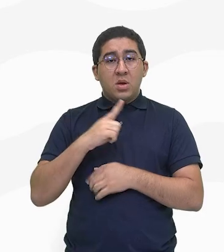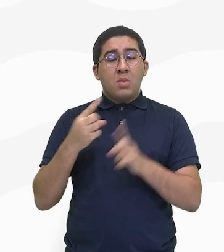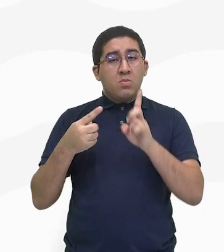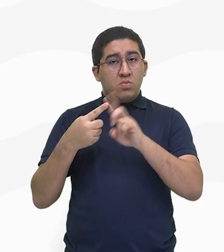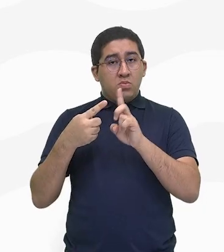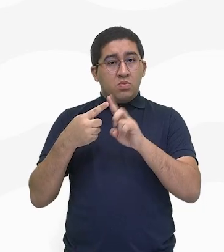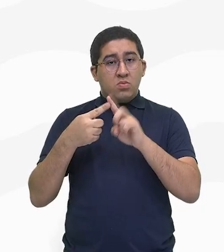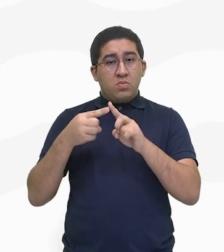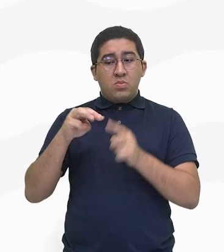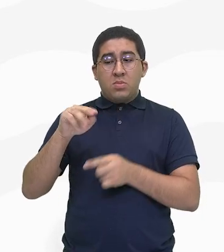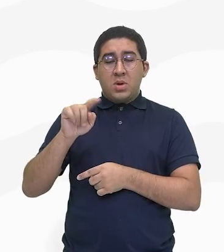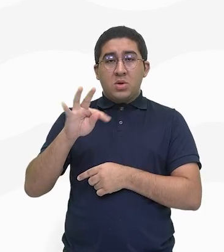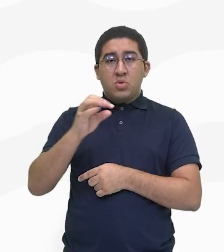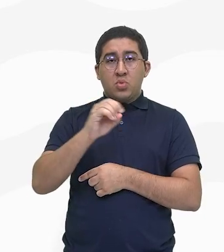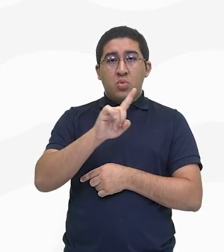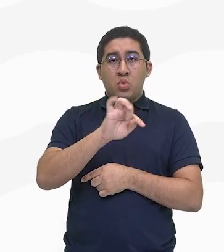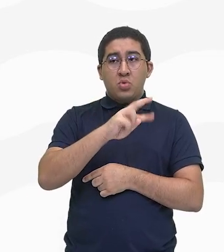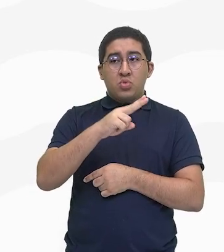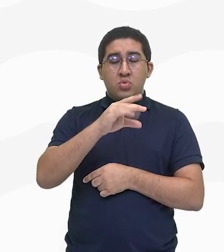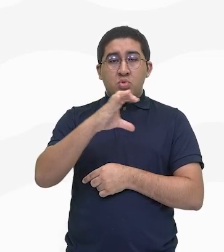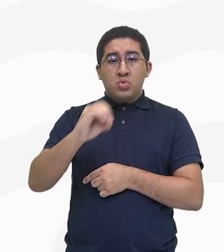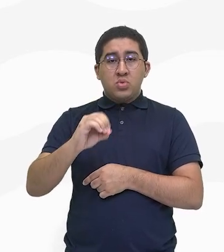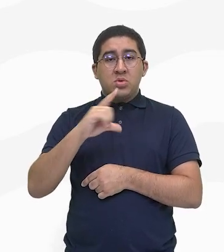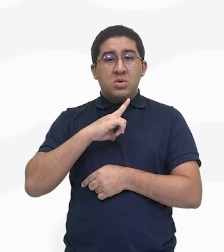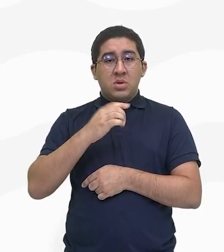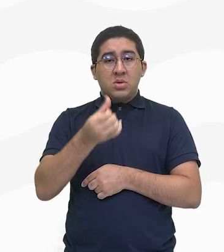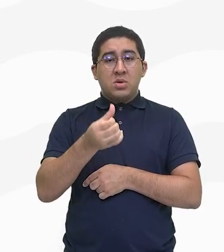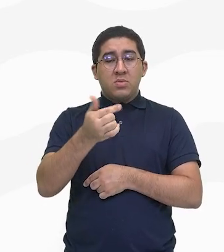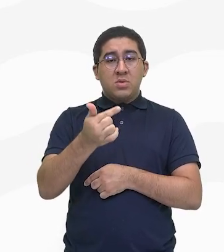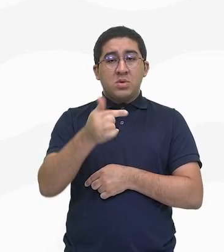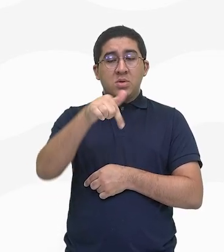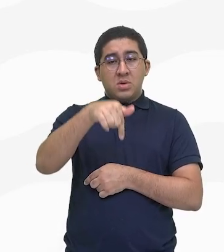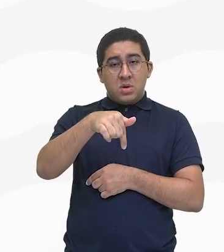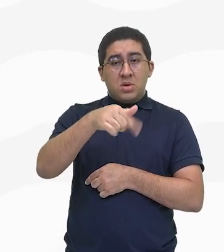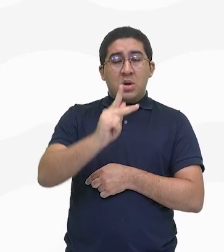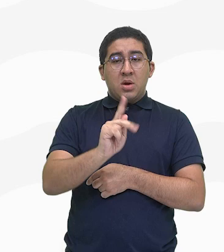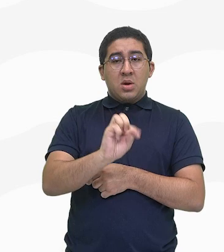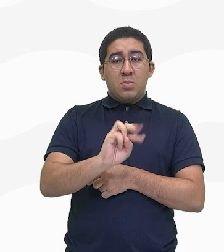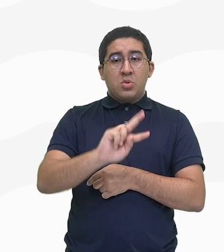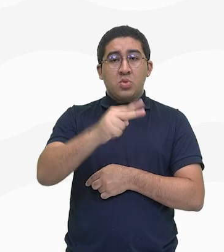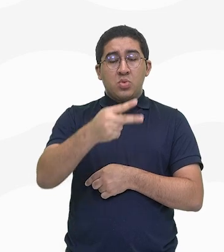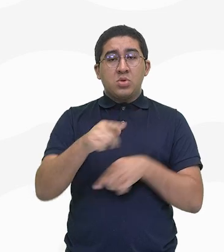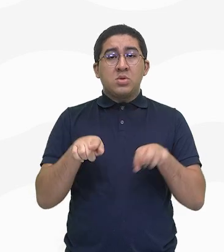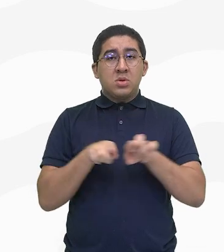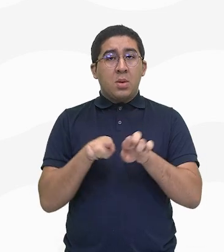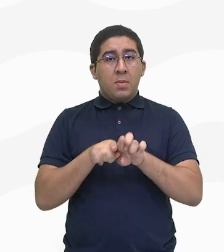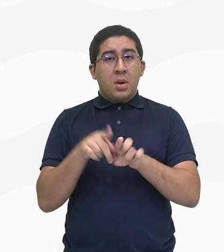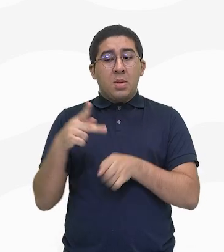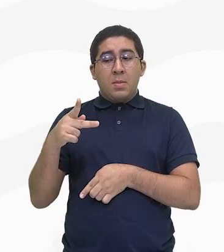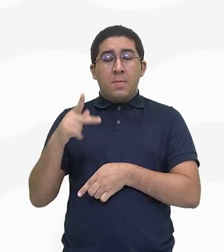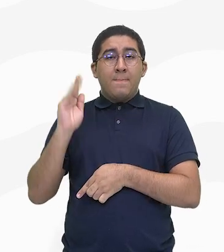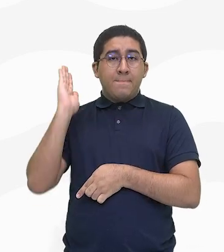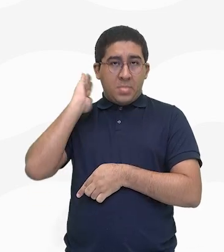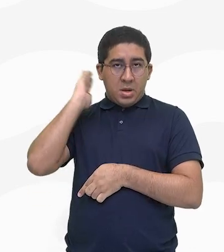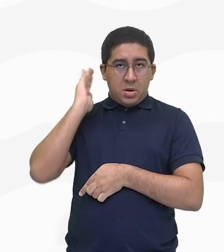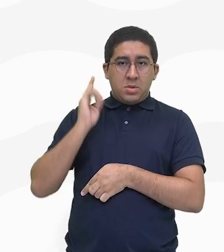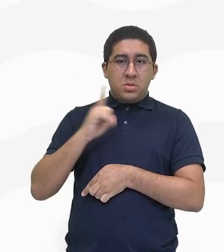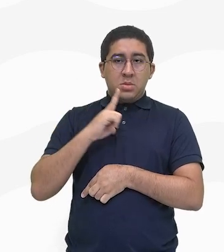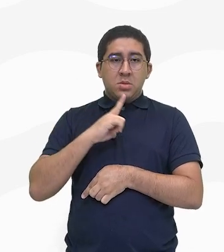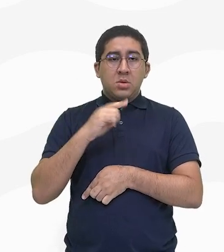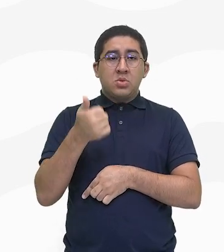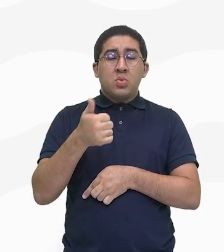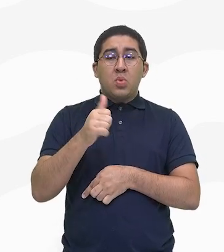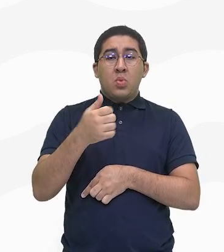Grosso, com 627 km², depois vem o Pará, com 145 km², e o Amazonas,